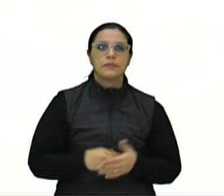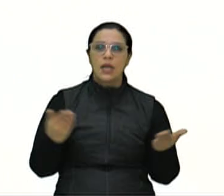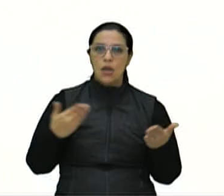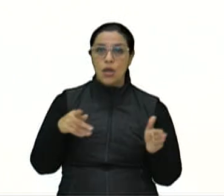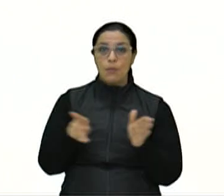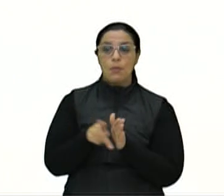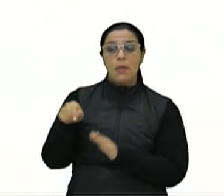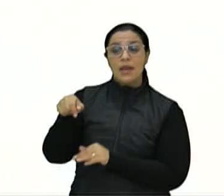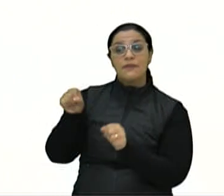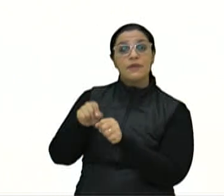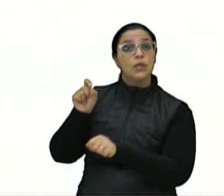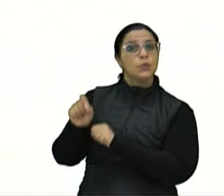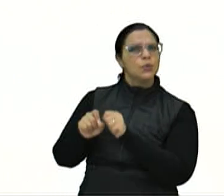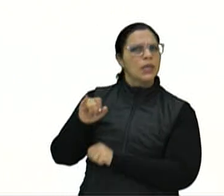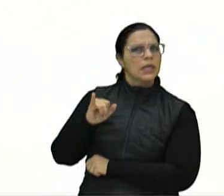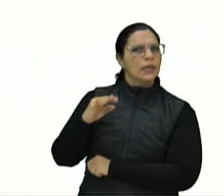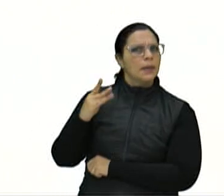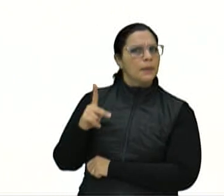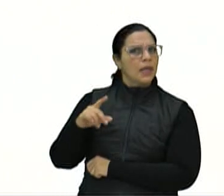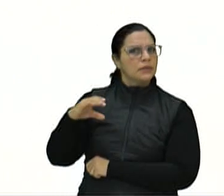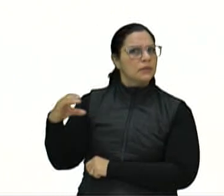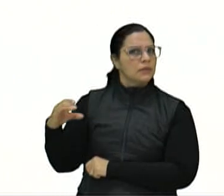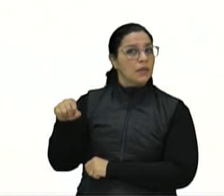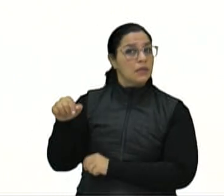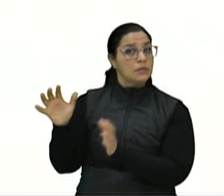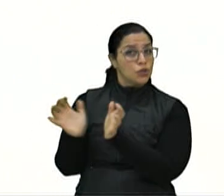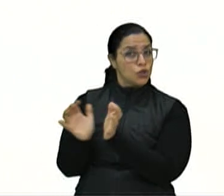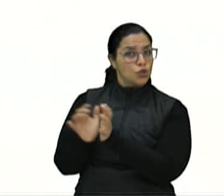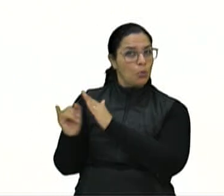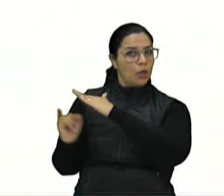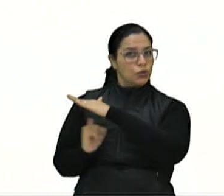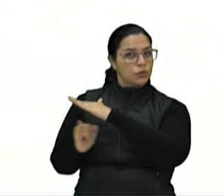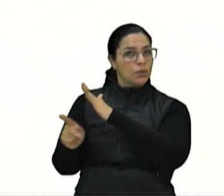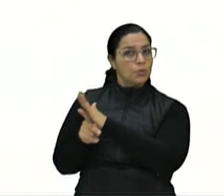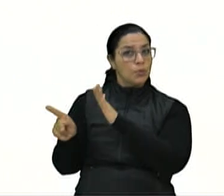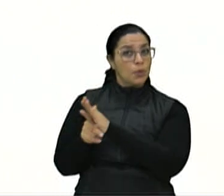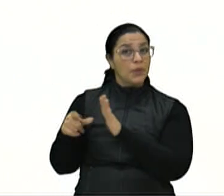papel do IPCC, essa instituição